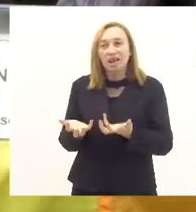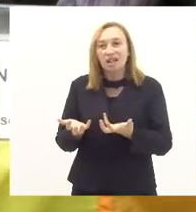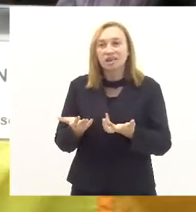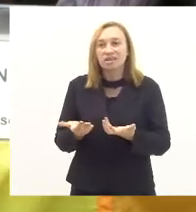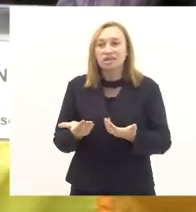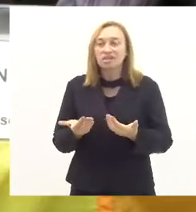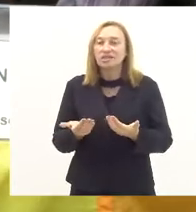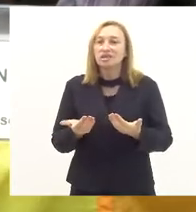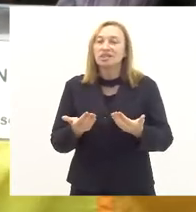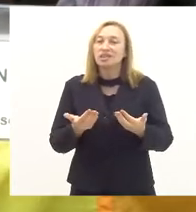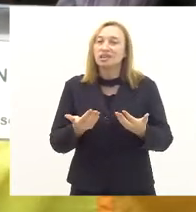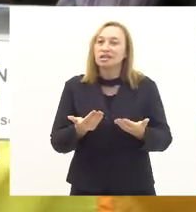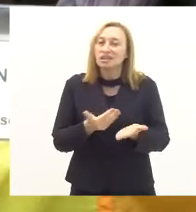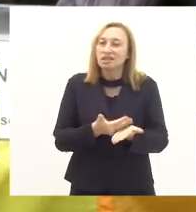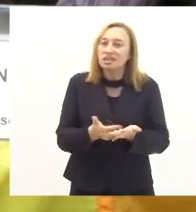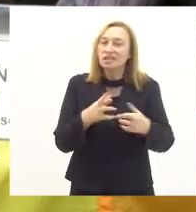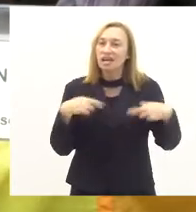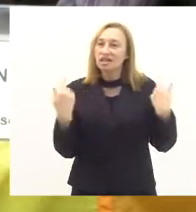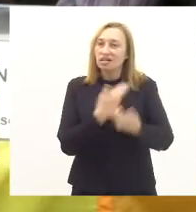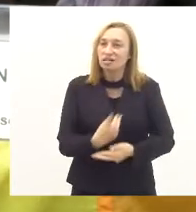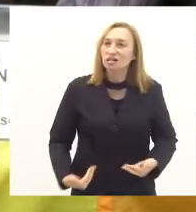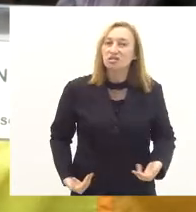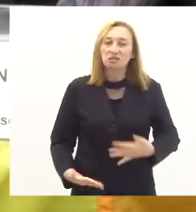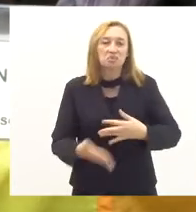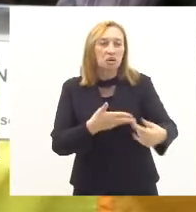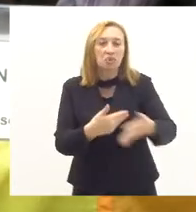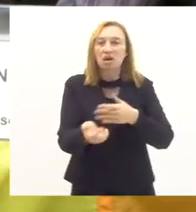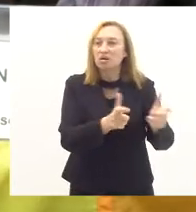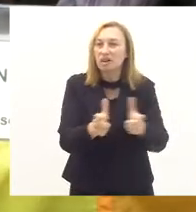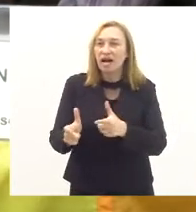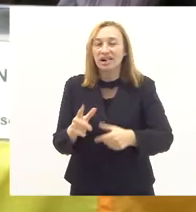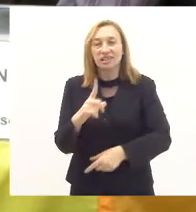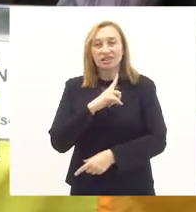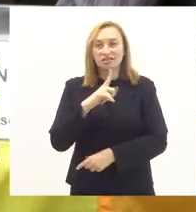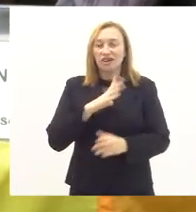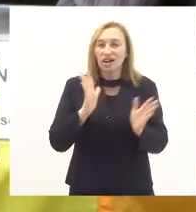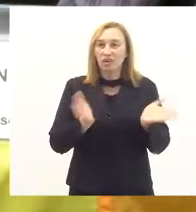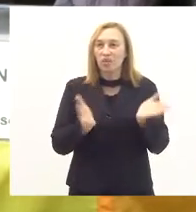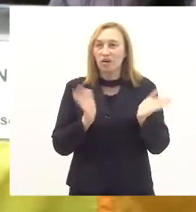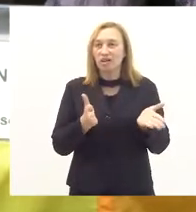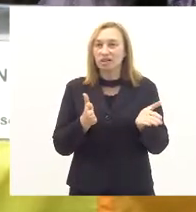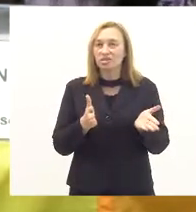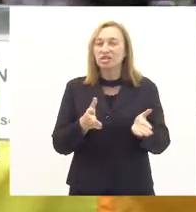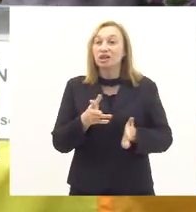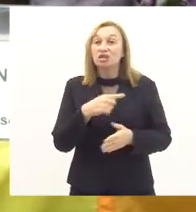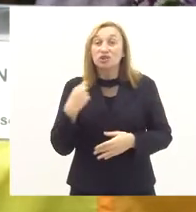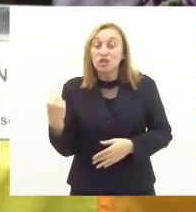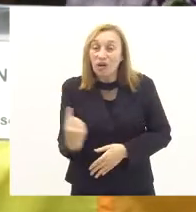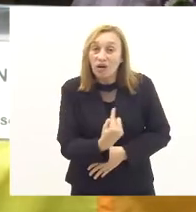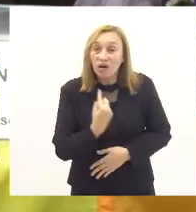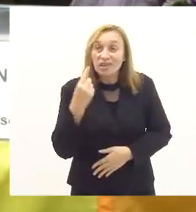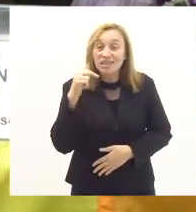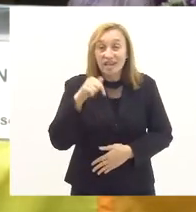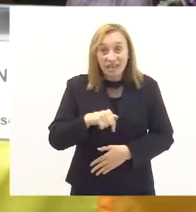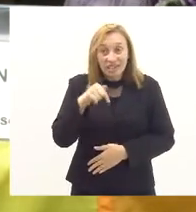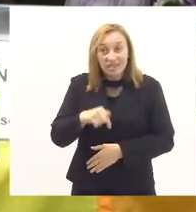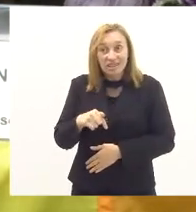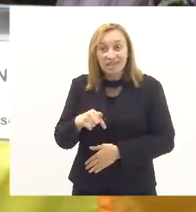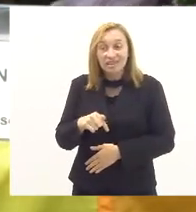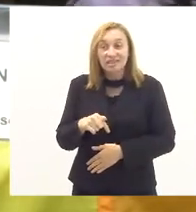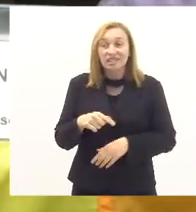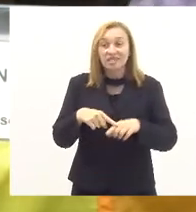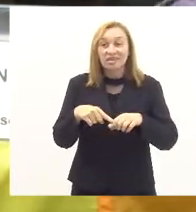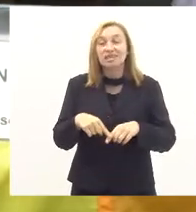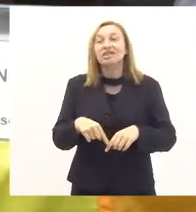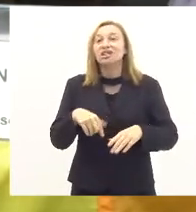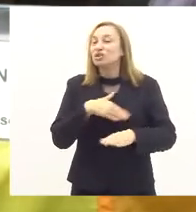essa audiência dizendo que, aonde ela estiver, a gente vai, todos nós que aqui está nessa sala, e